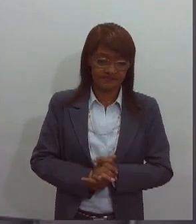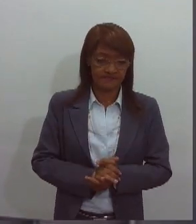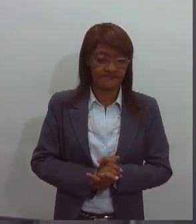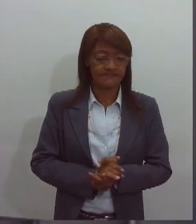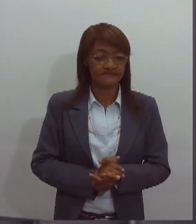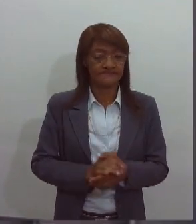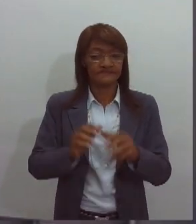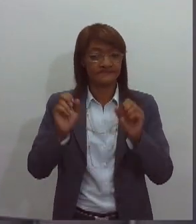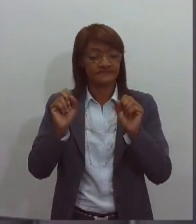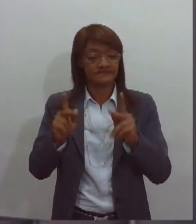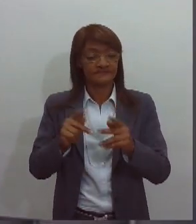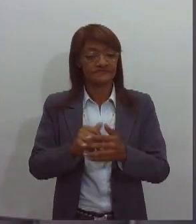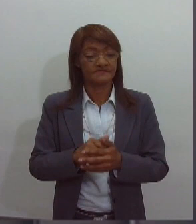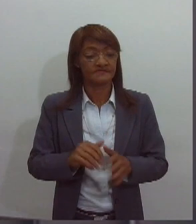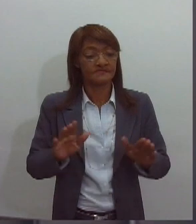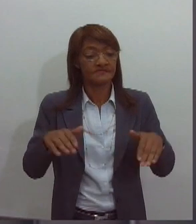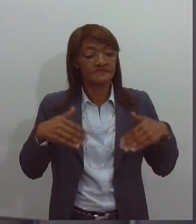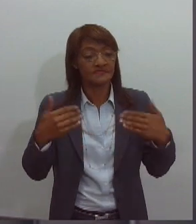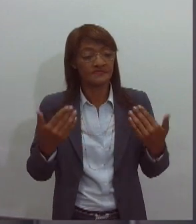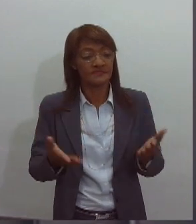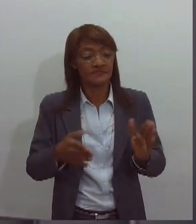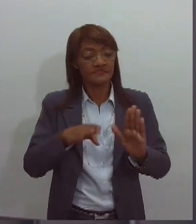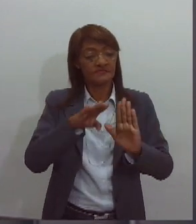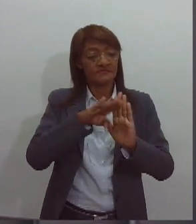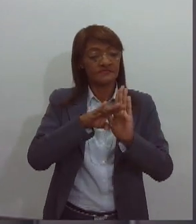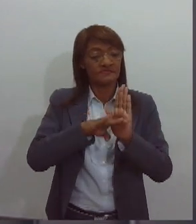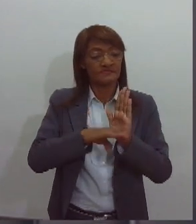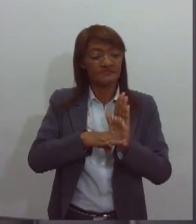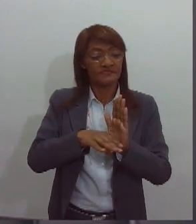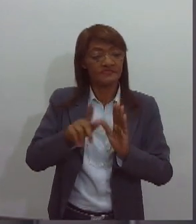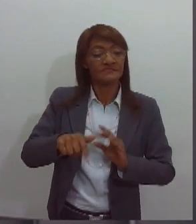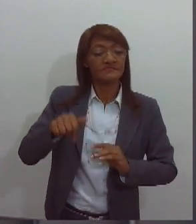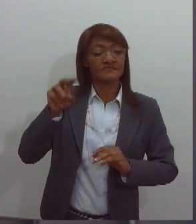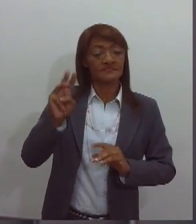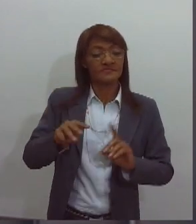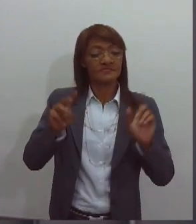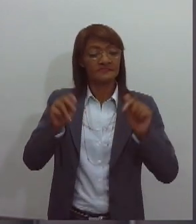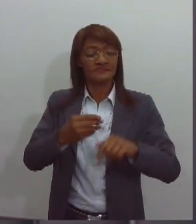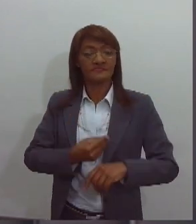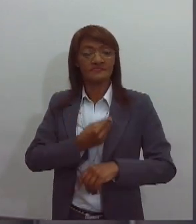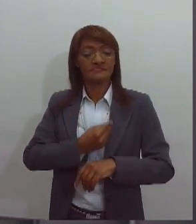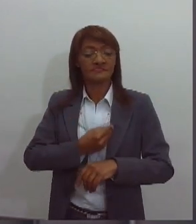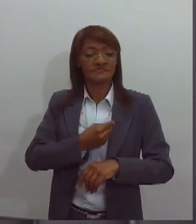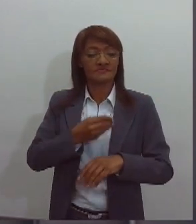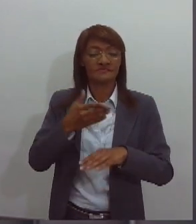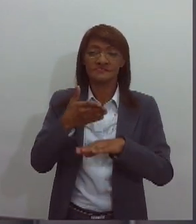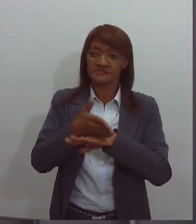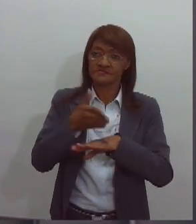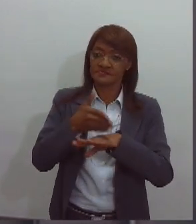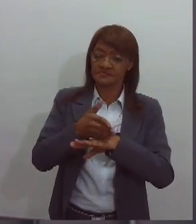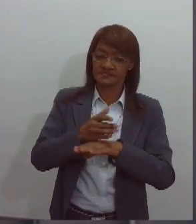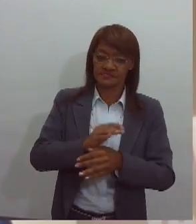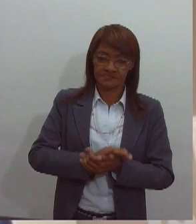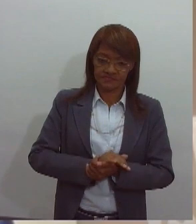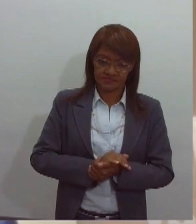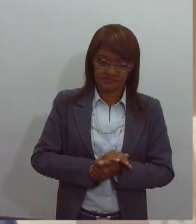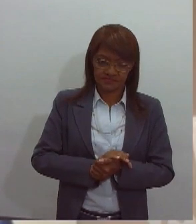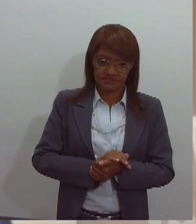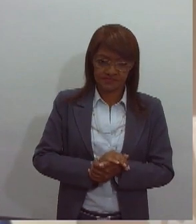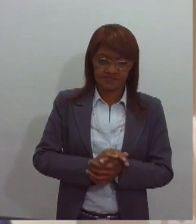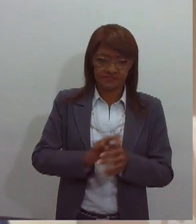qual a programação do evento e quem poderá participar? Vamos lá. O evento é voltado para gestores